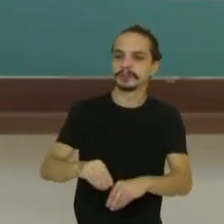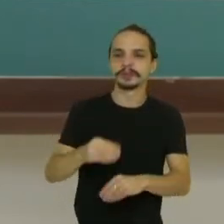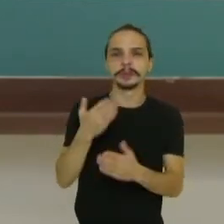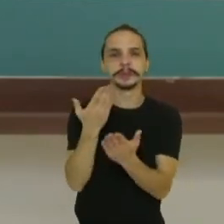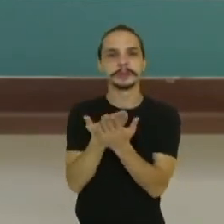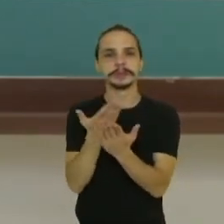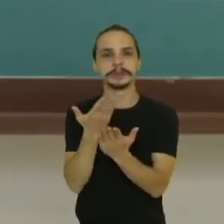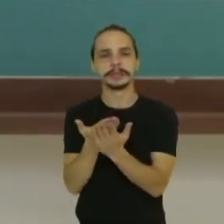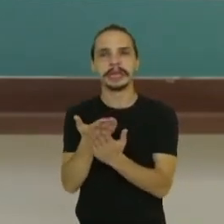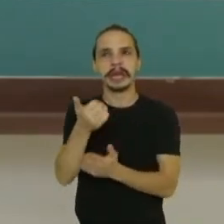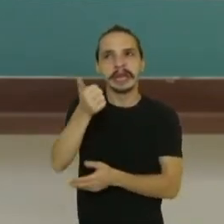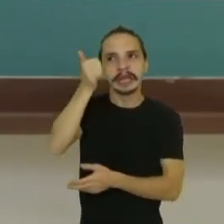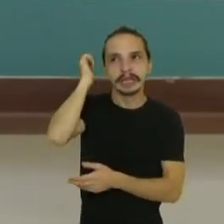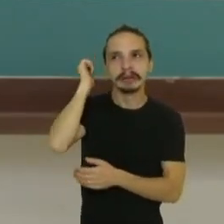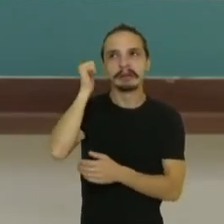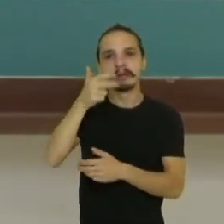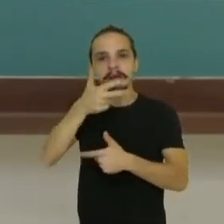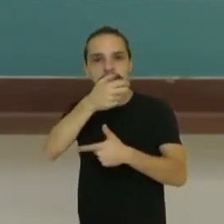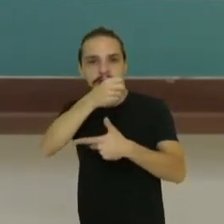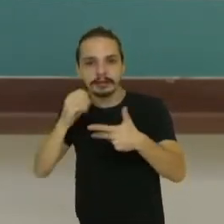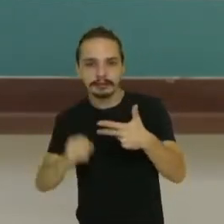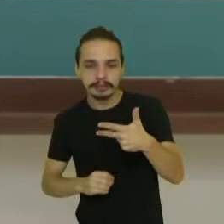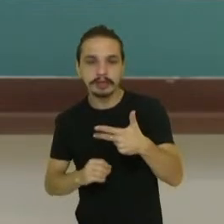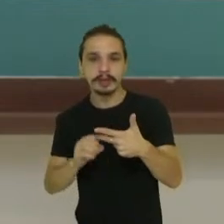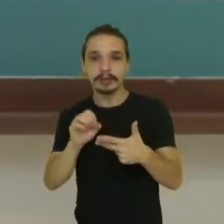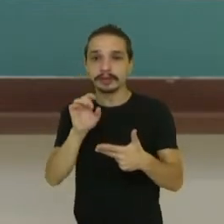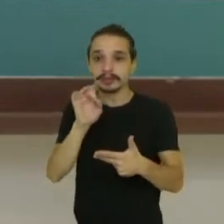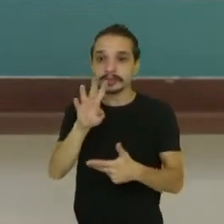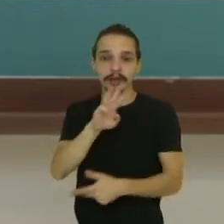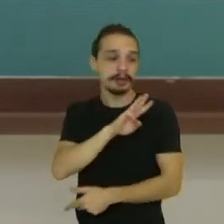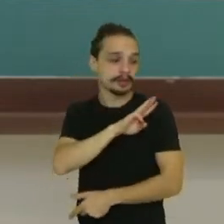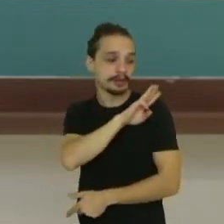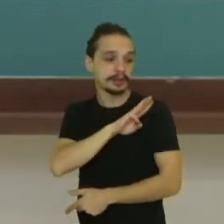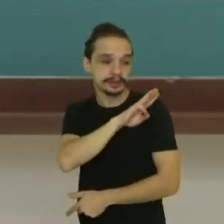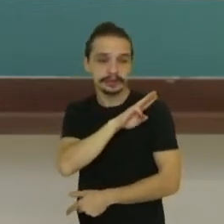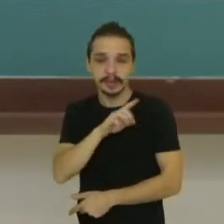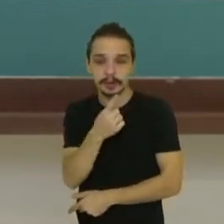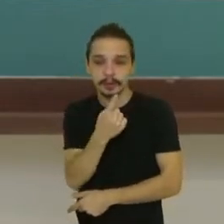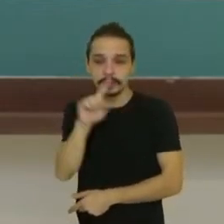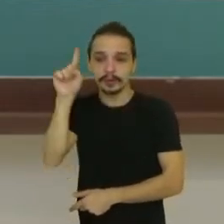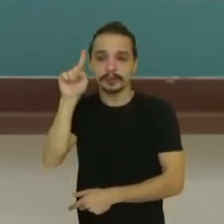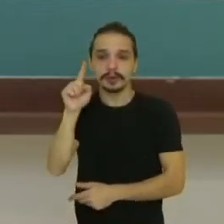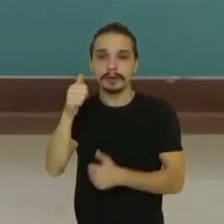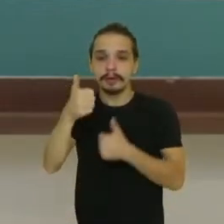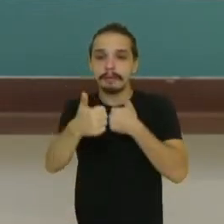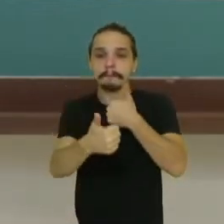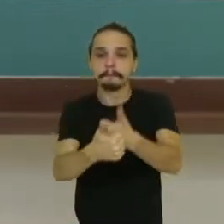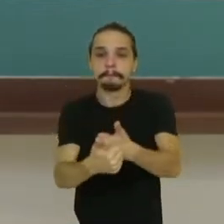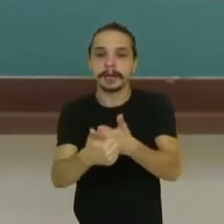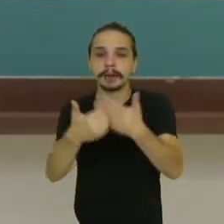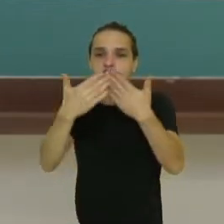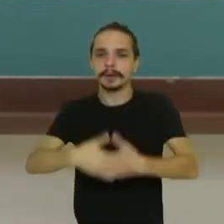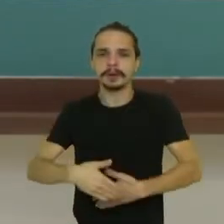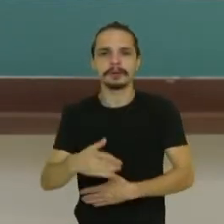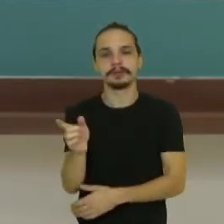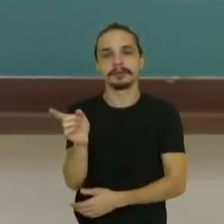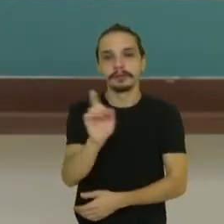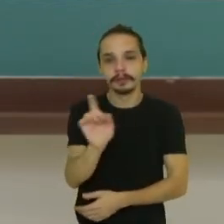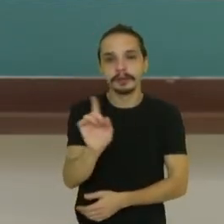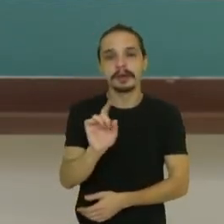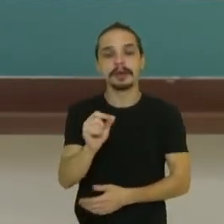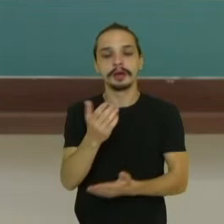para o Enem para o vestibular somente no terceiro ano do ensino médio somente quando a prova estiver se aproximando